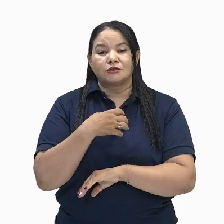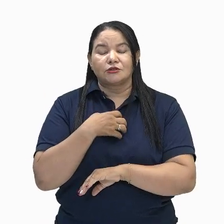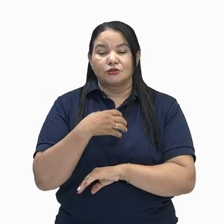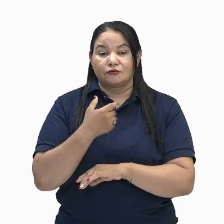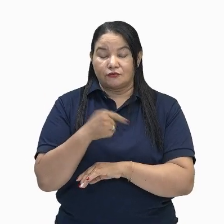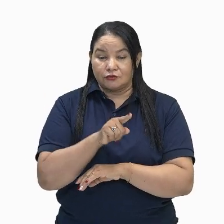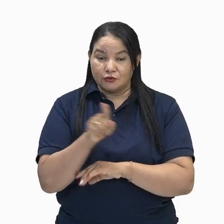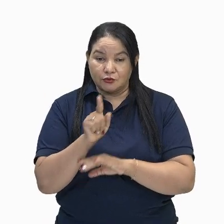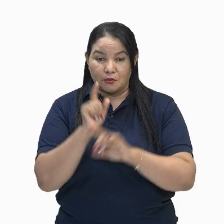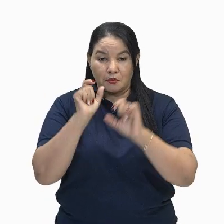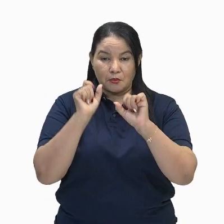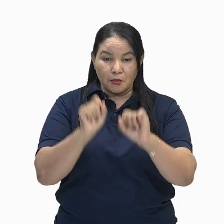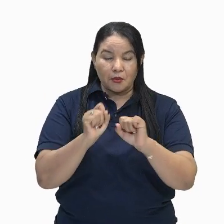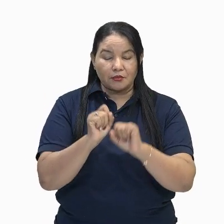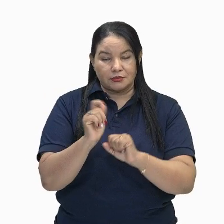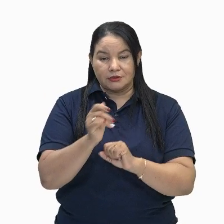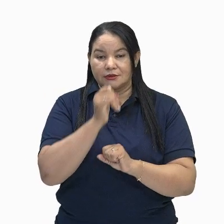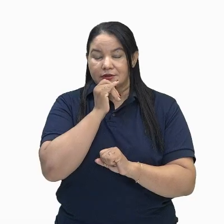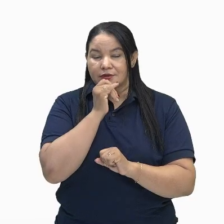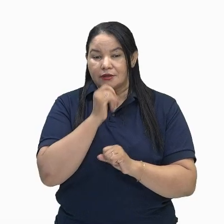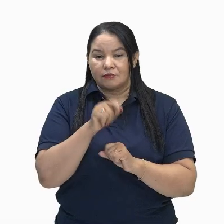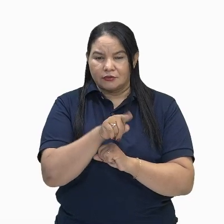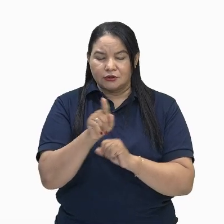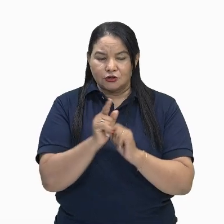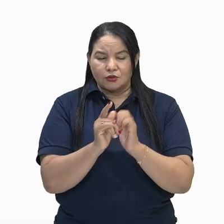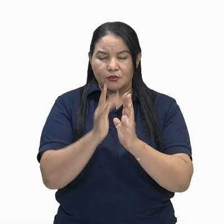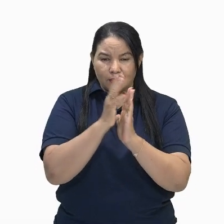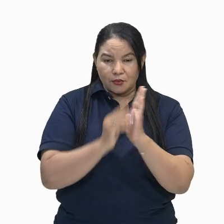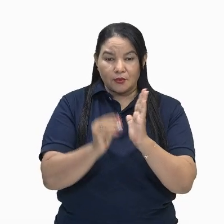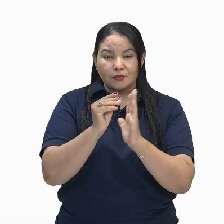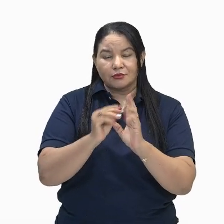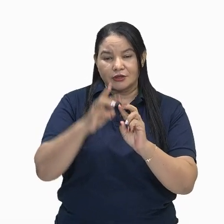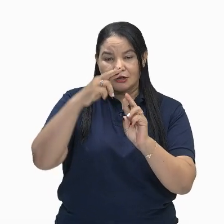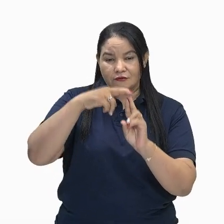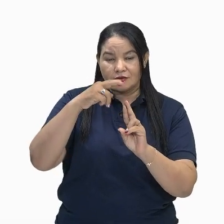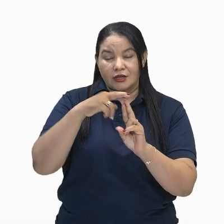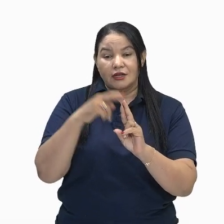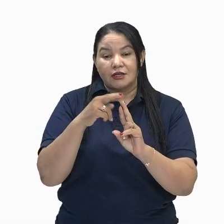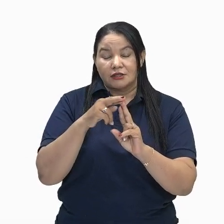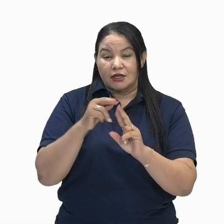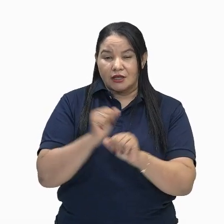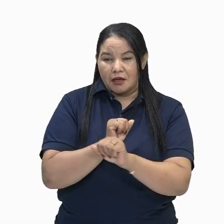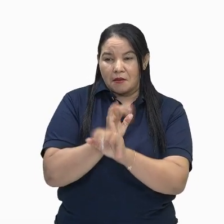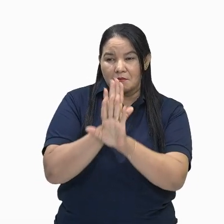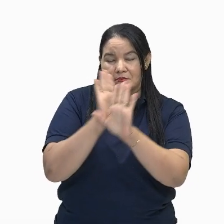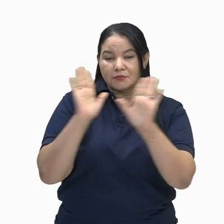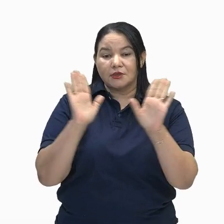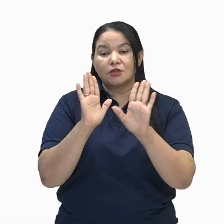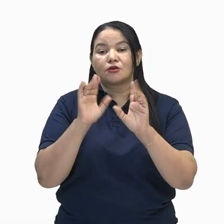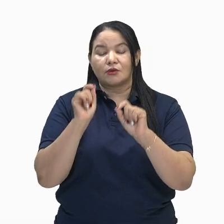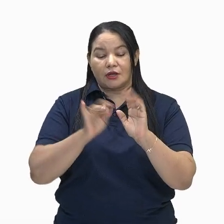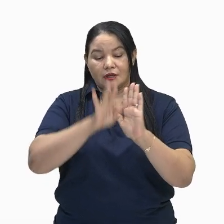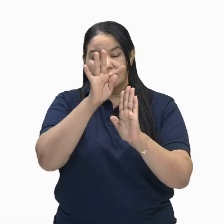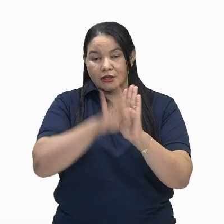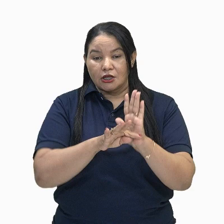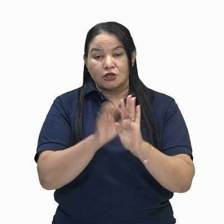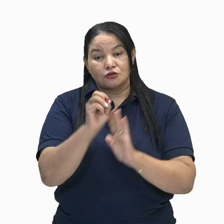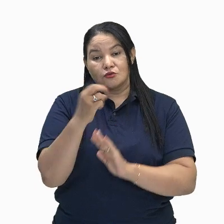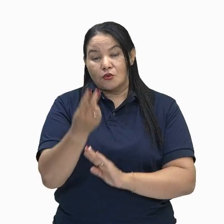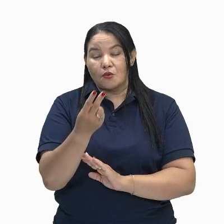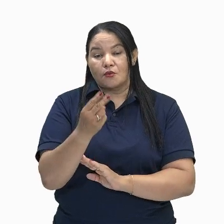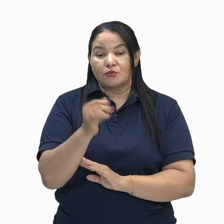pode, como você vai fazer uma releitura, então você amplia o sentido daquele texto, daquela